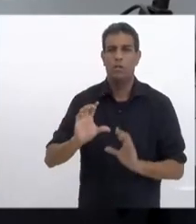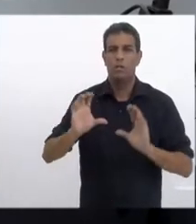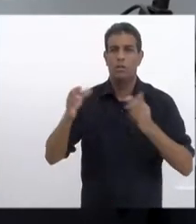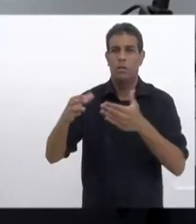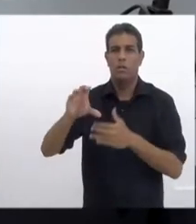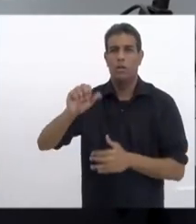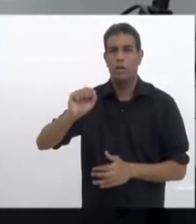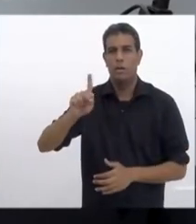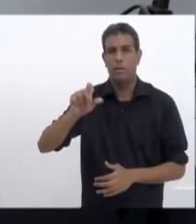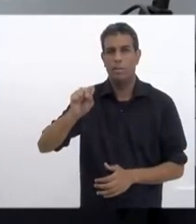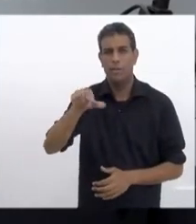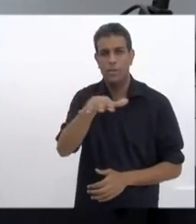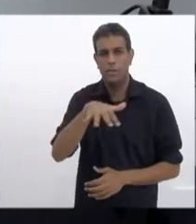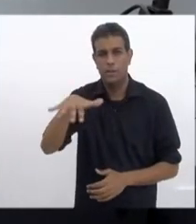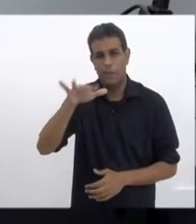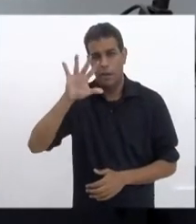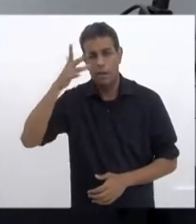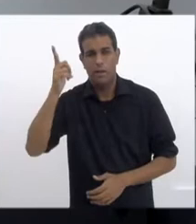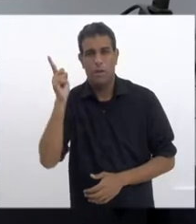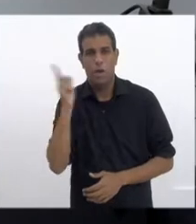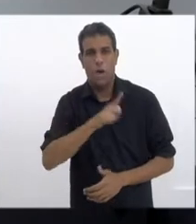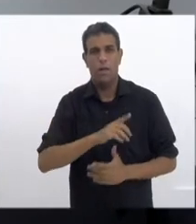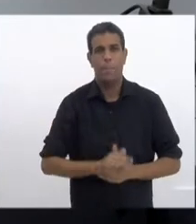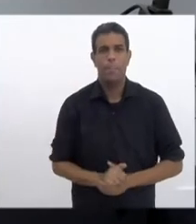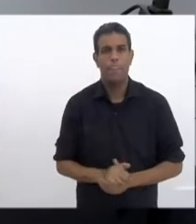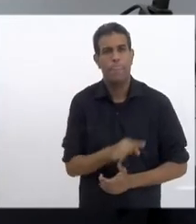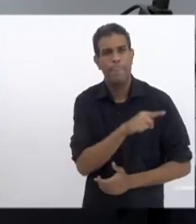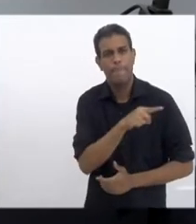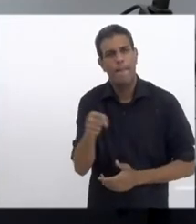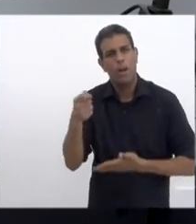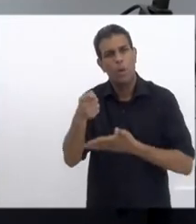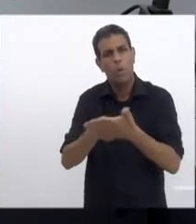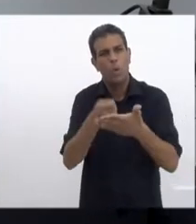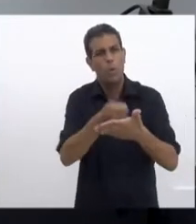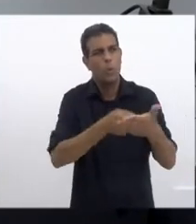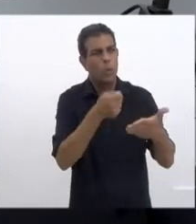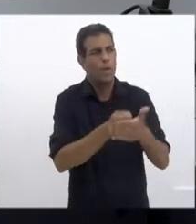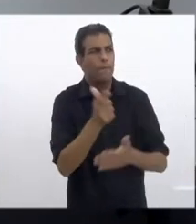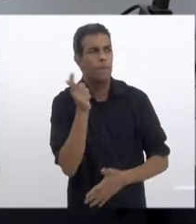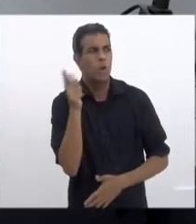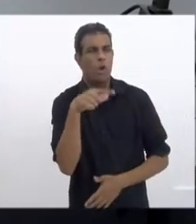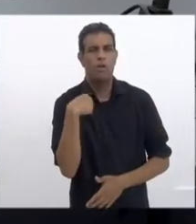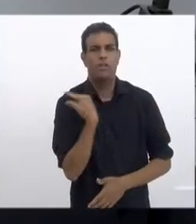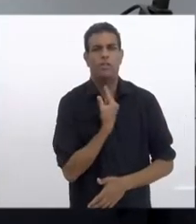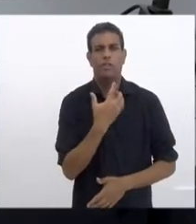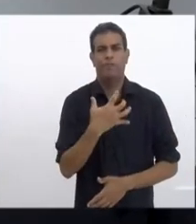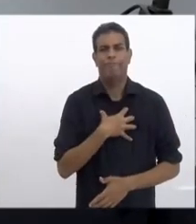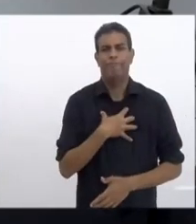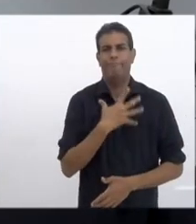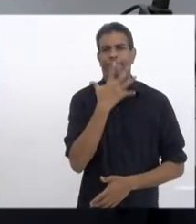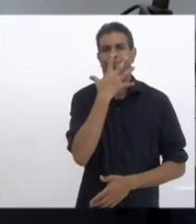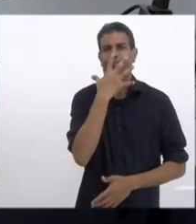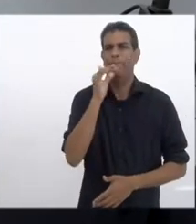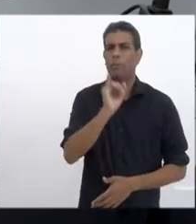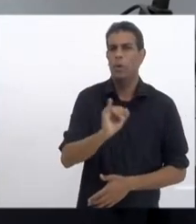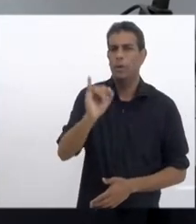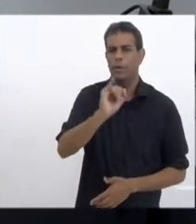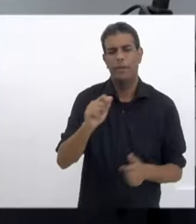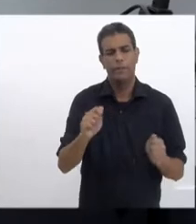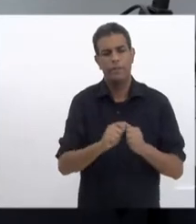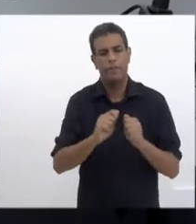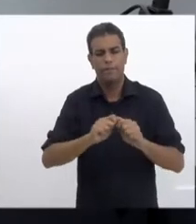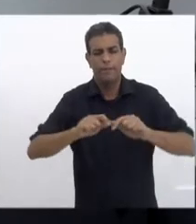AD, né? Já está aprovado até, uma luta para a gente restabelecer, porque para nós é importante, né? Até para